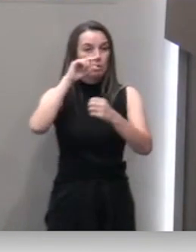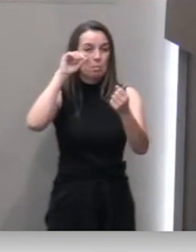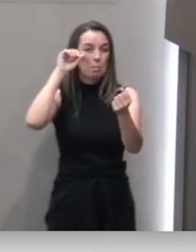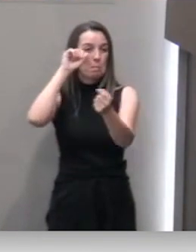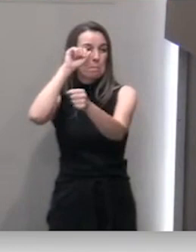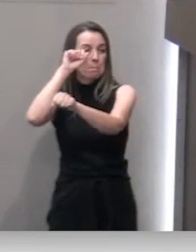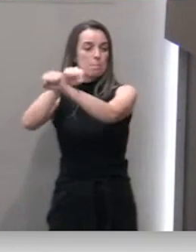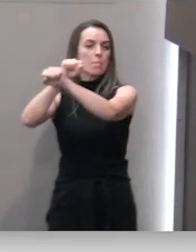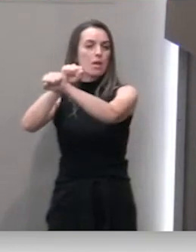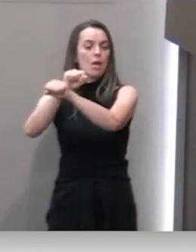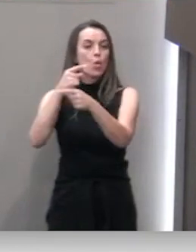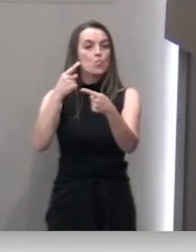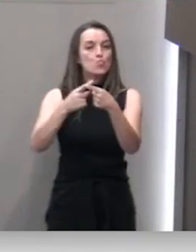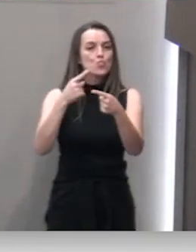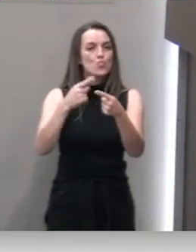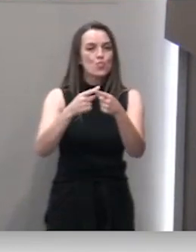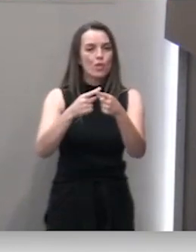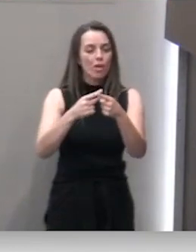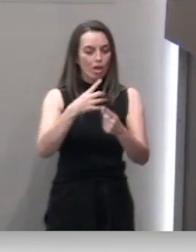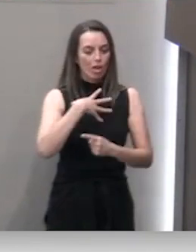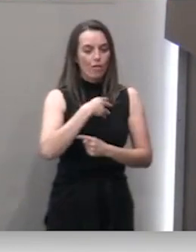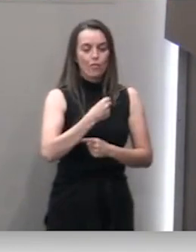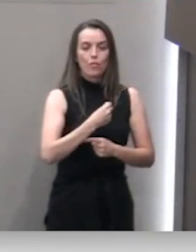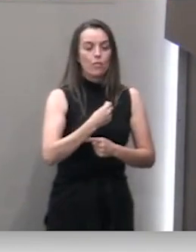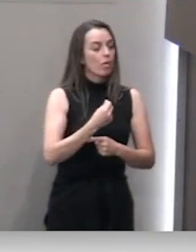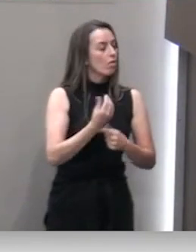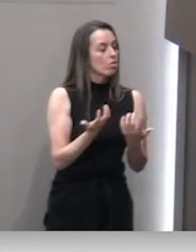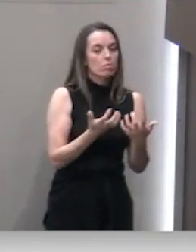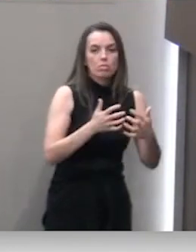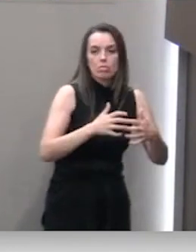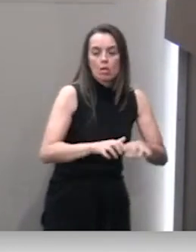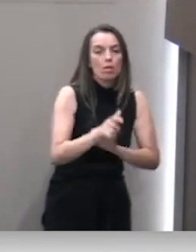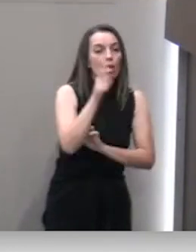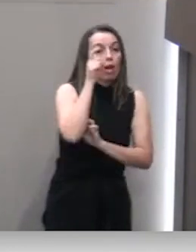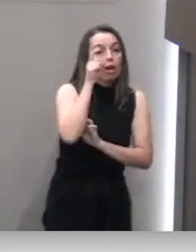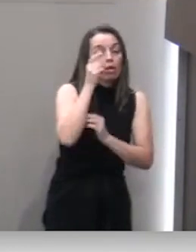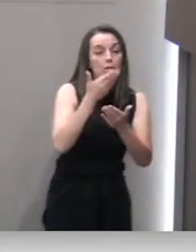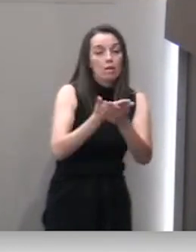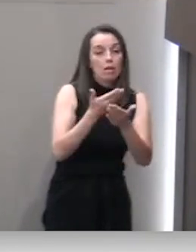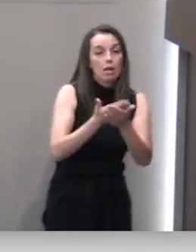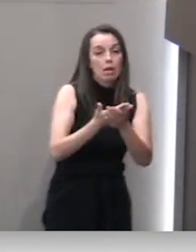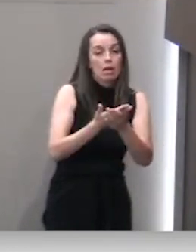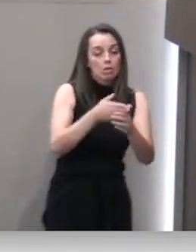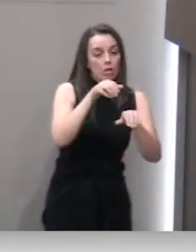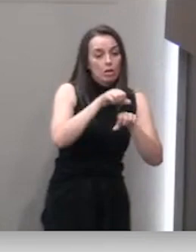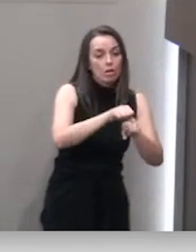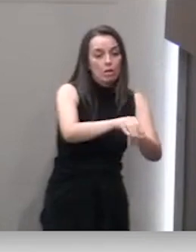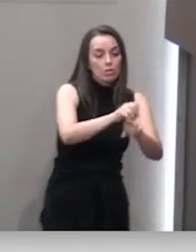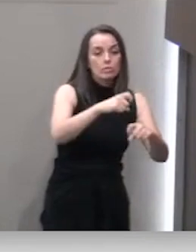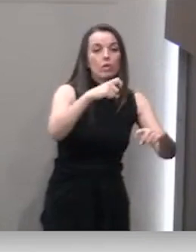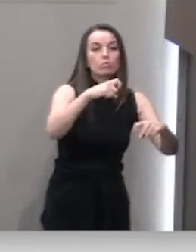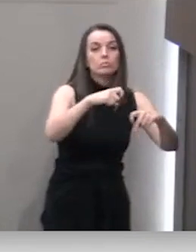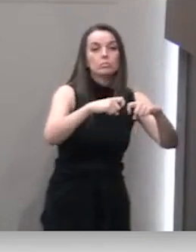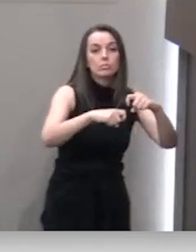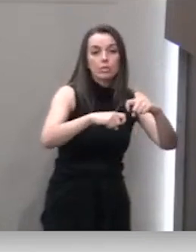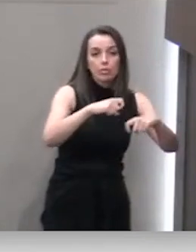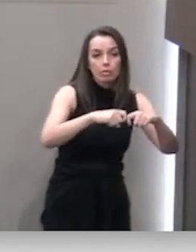quiseram assistir aula de educação sexual segundo a ideologia de gênero. O pai ficou 45 dias